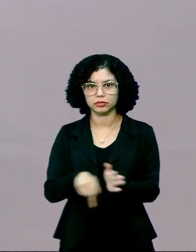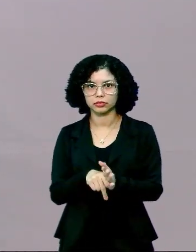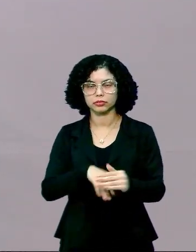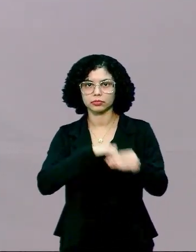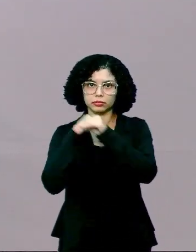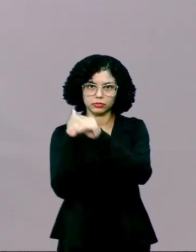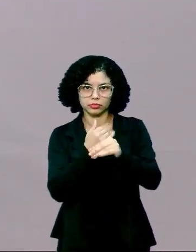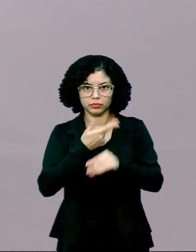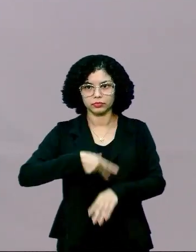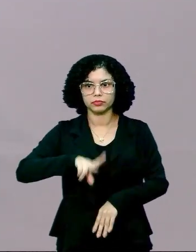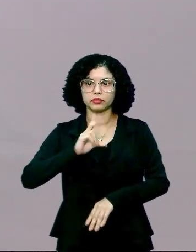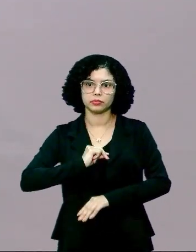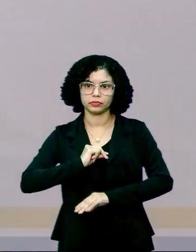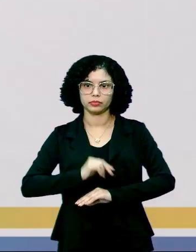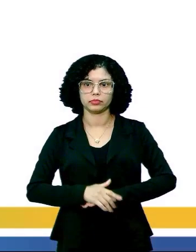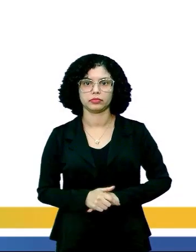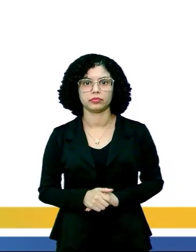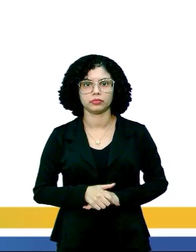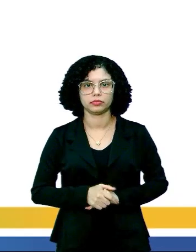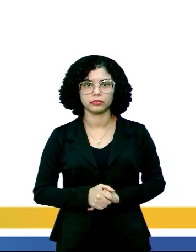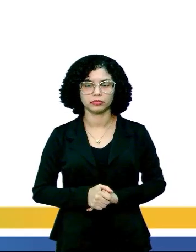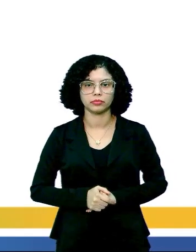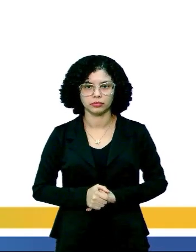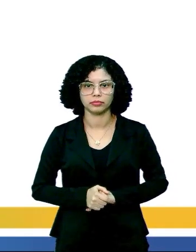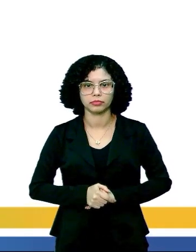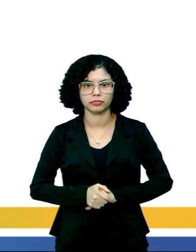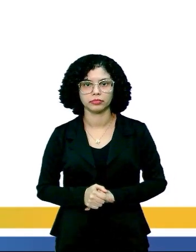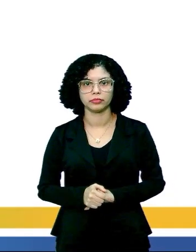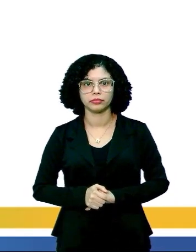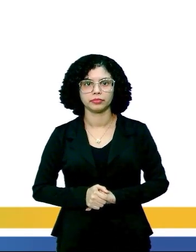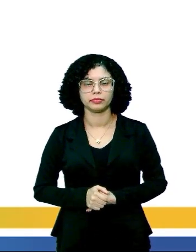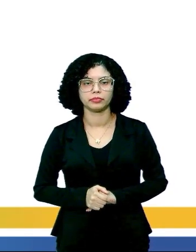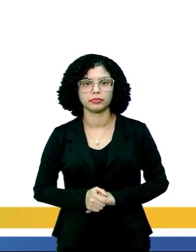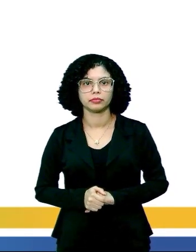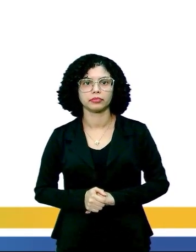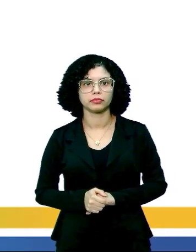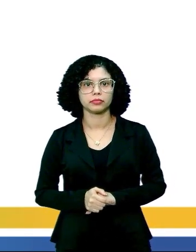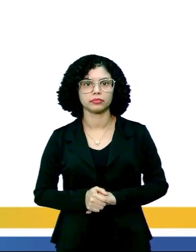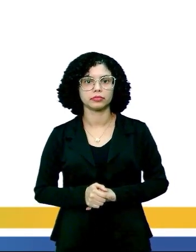ser iguais para as pessoas desses dois países, ok?